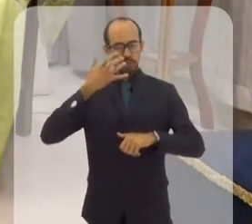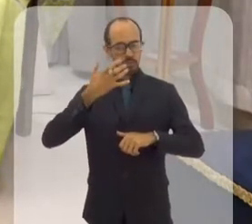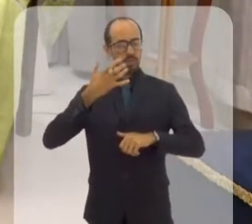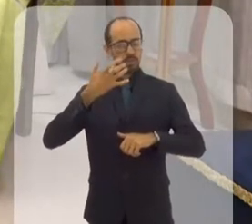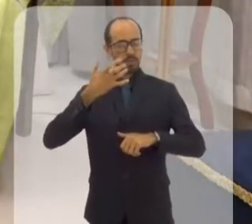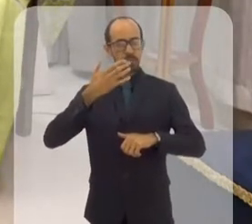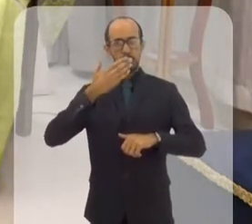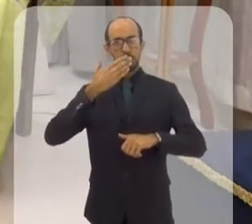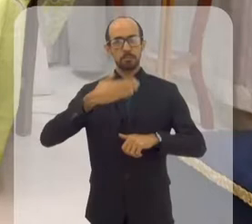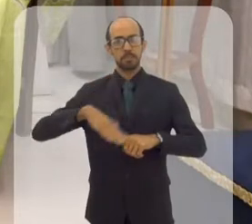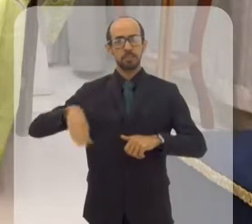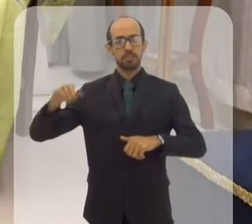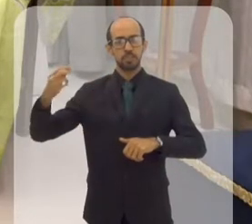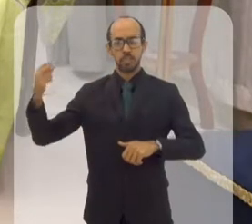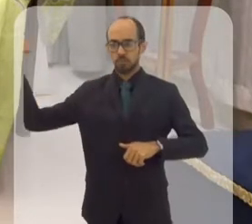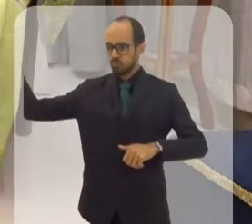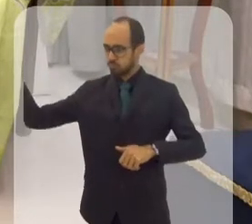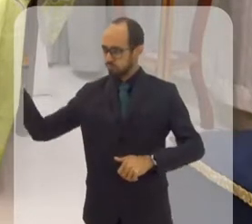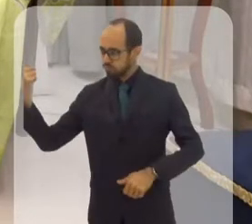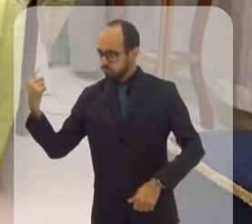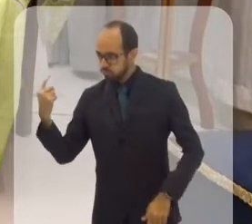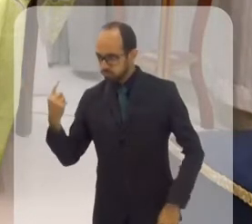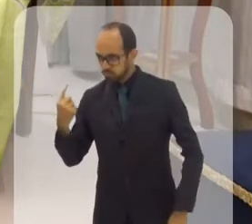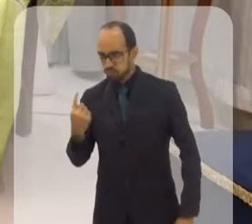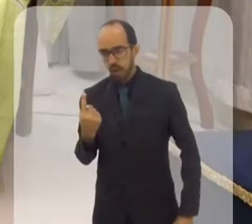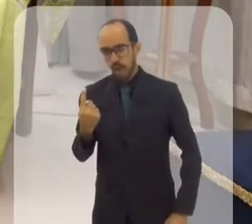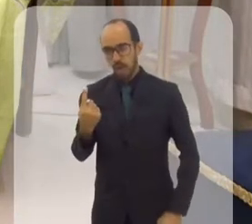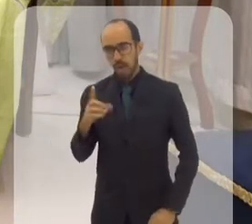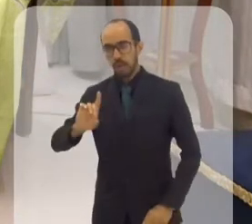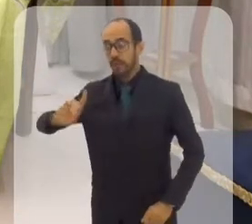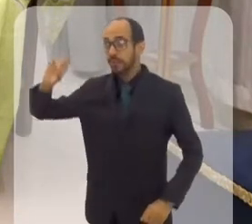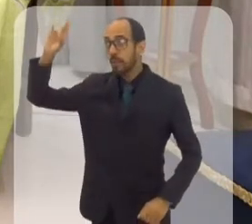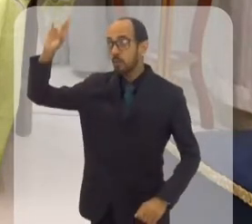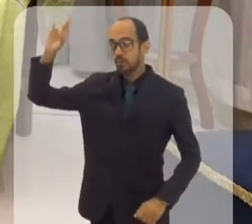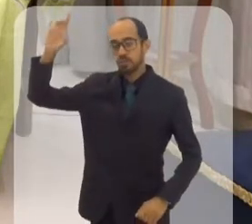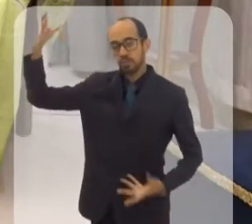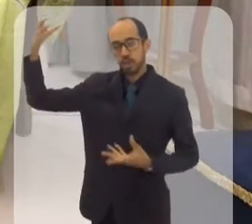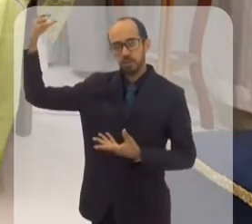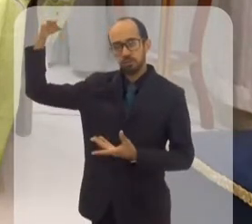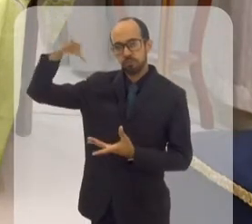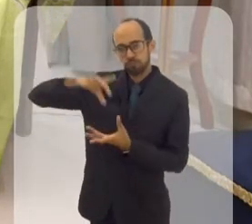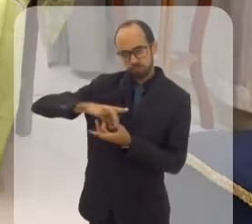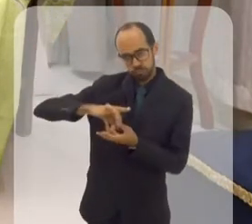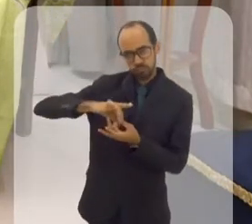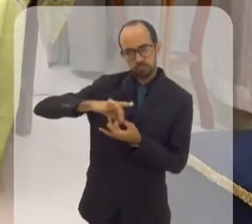Certo. Para invocar a presença, para superar a personalidade de Deus, né?